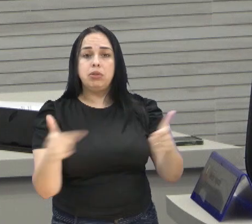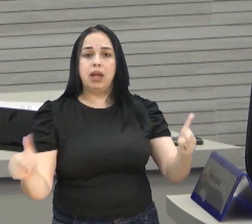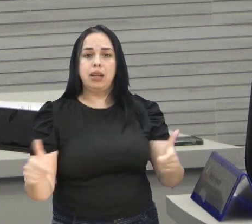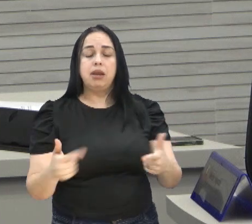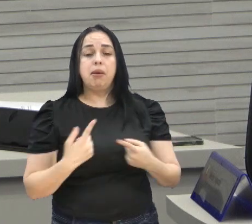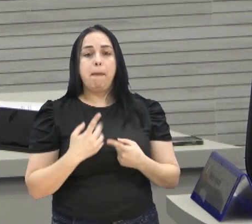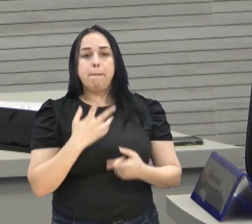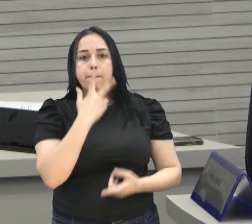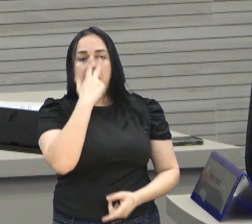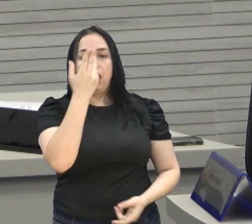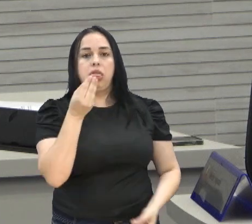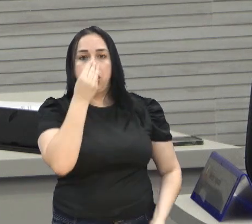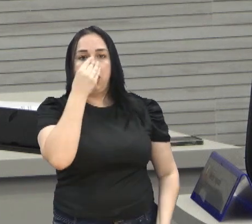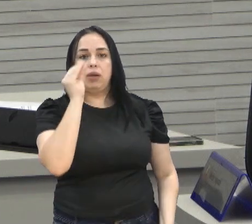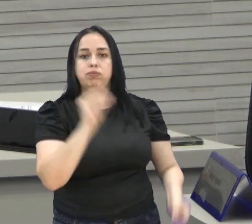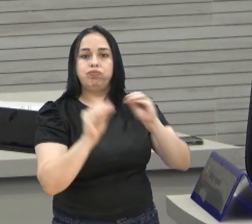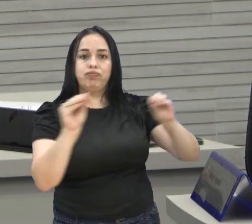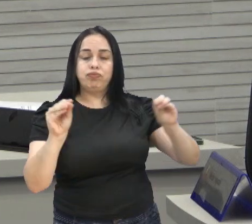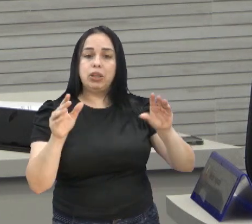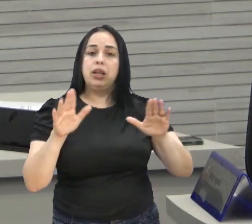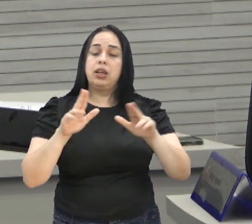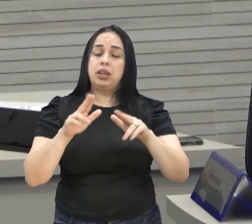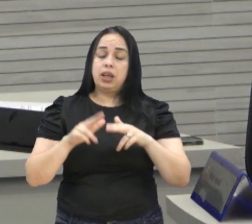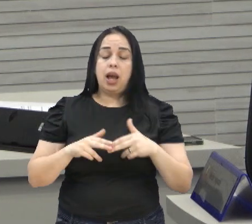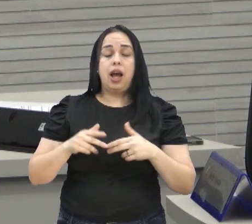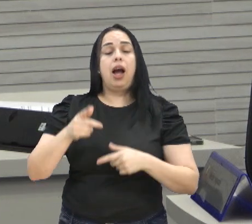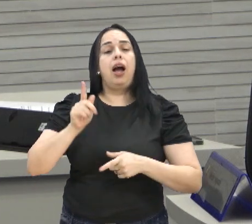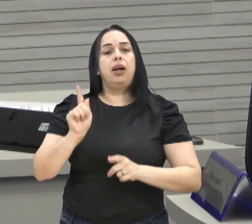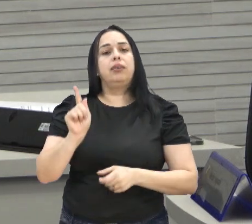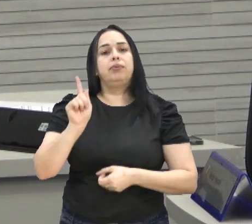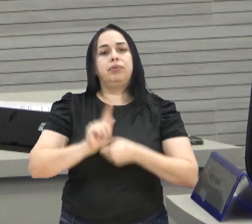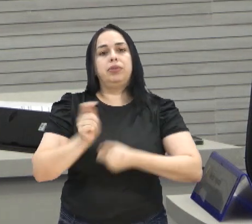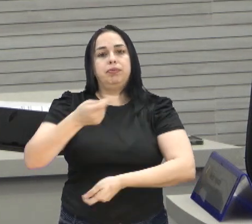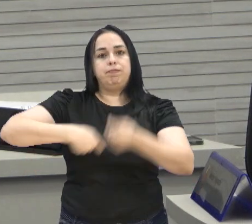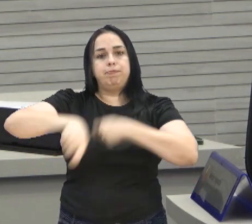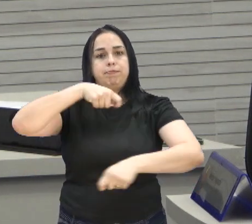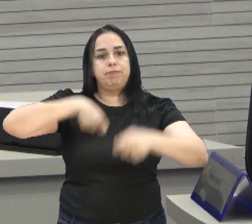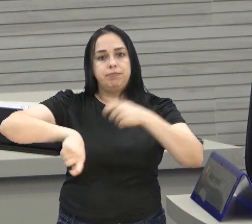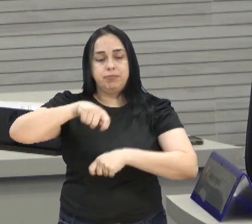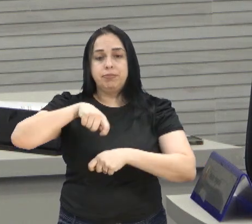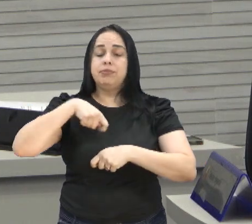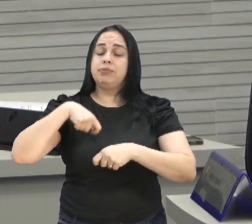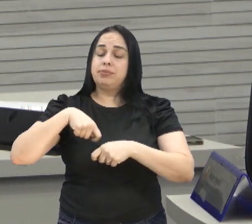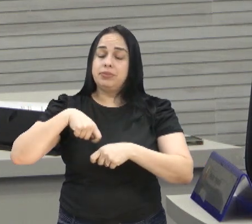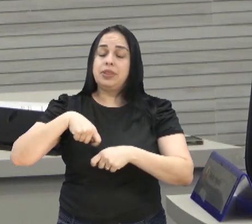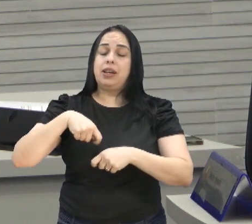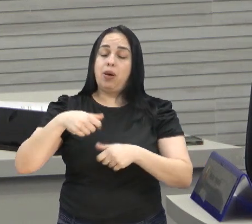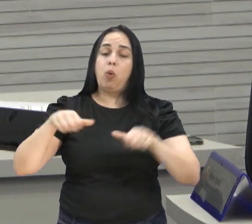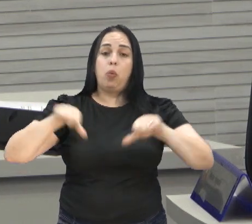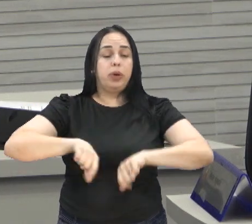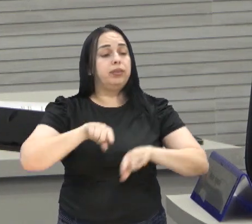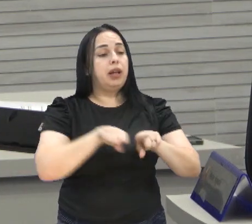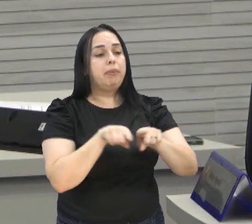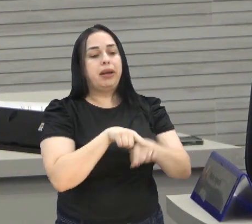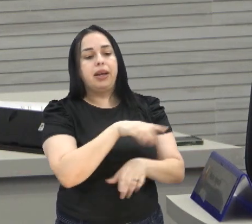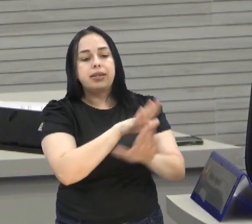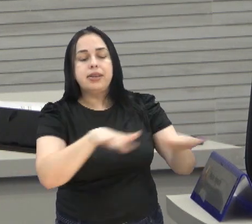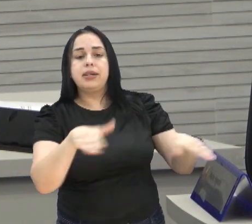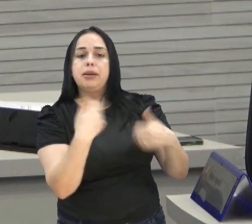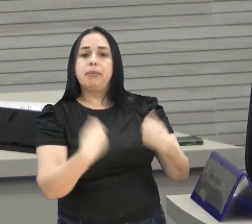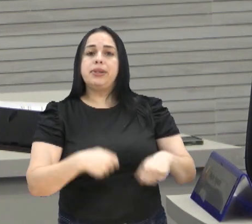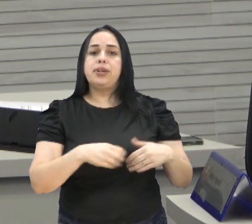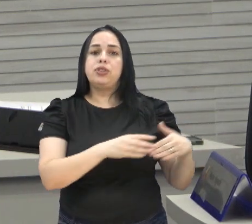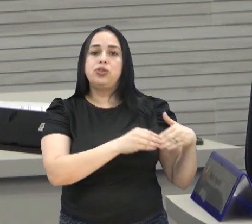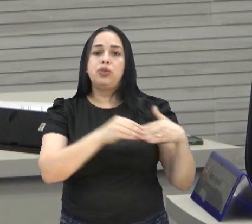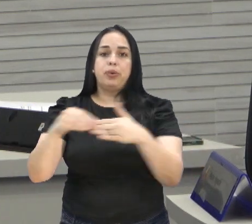descaso que a administração pública tem com as crianças que precisam de transporte adaptado.